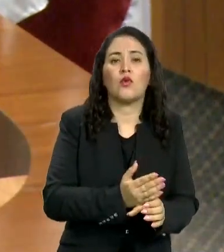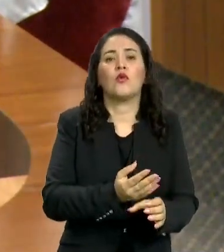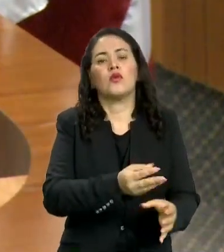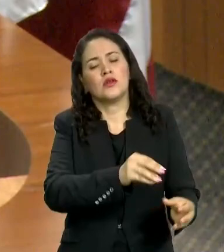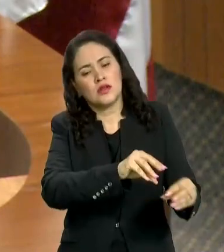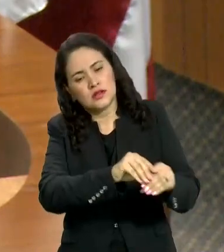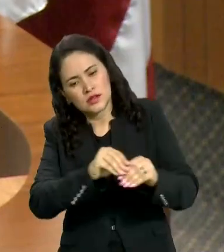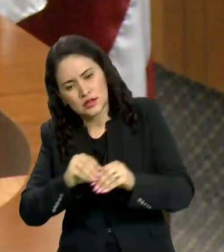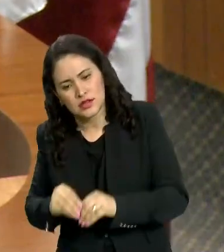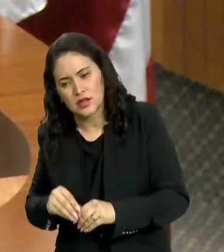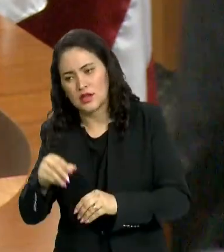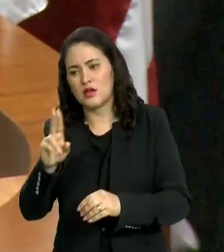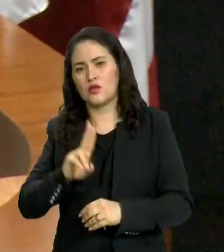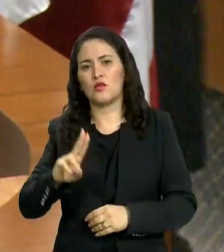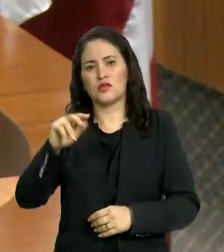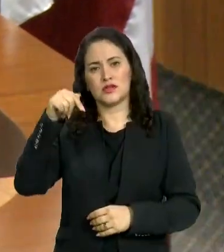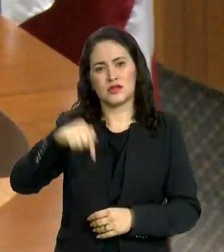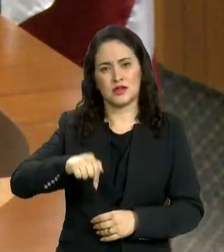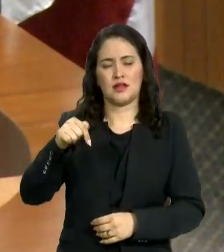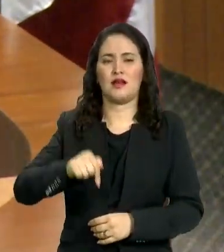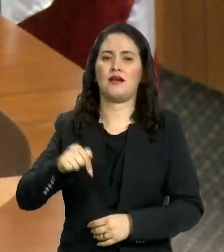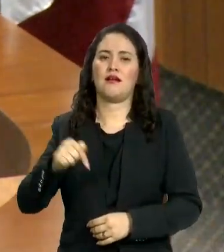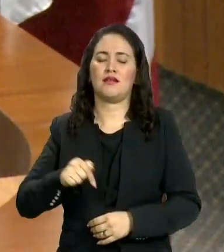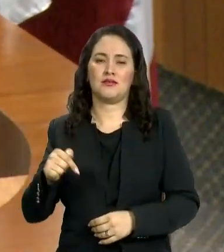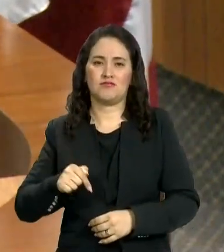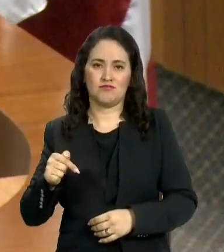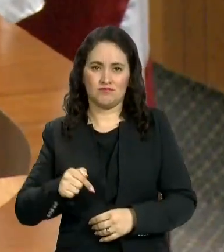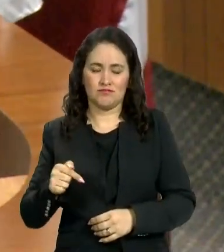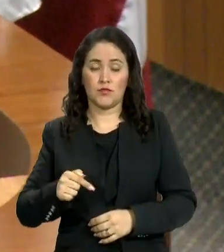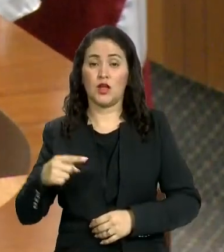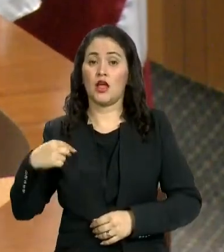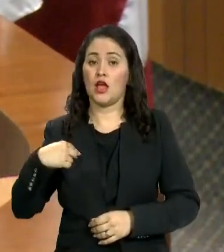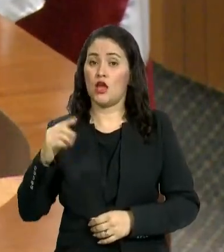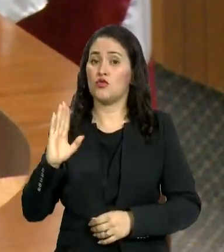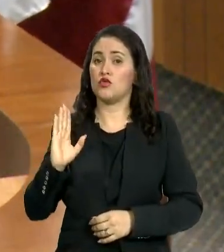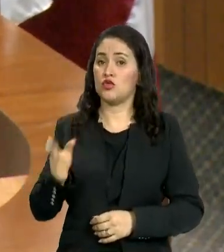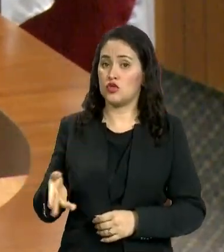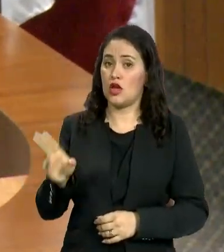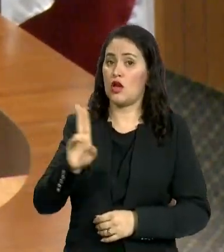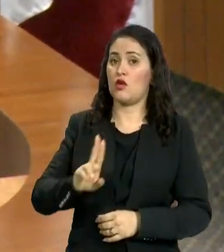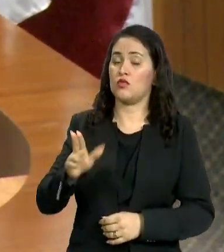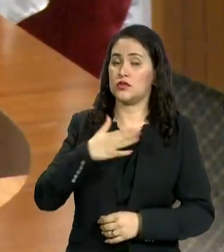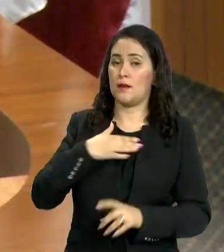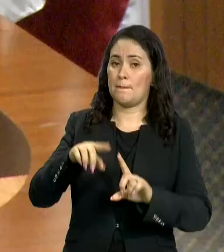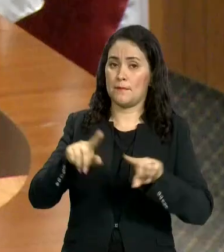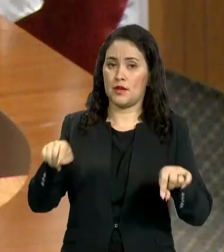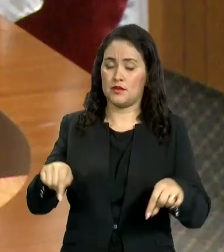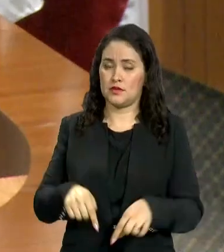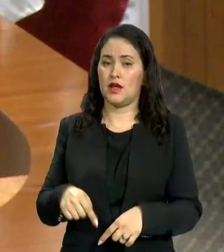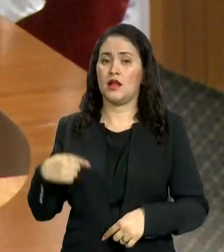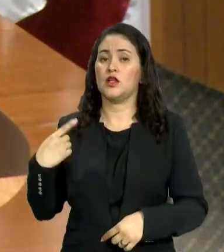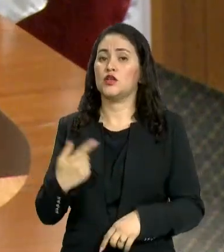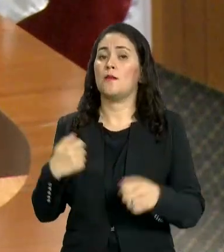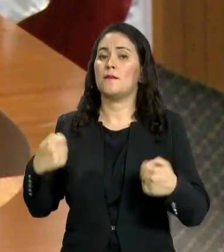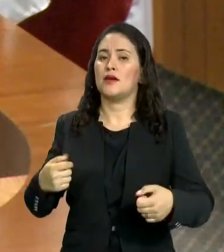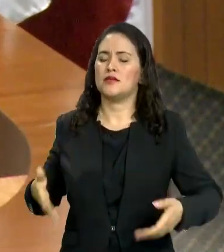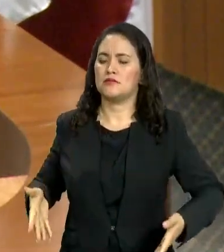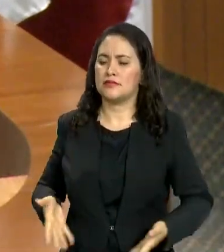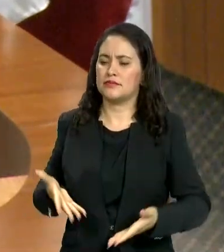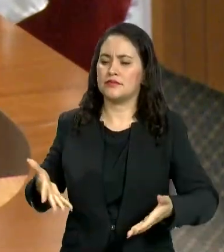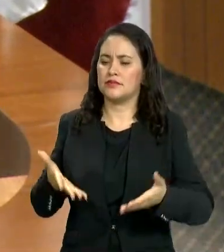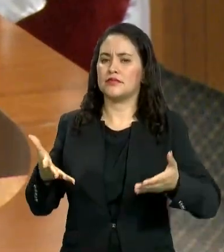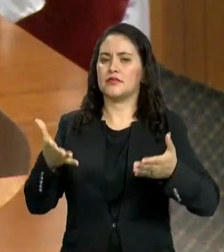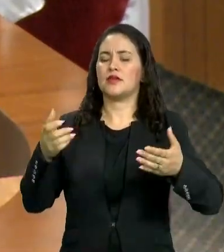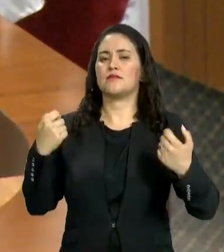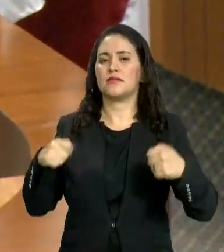já estou colocando nosso gabinete porque nós precisamos influenciar nós precisamos apoiar